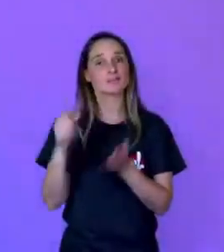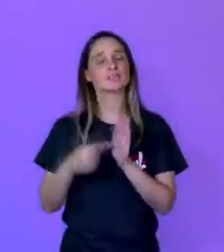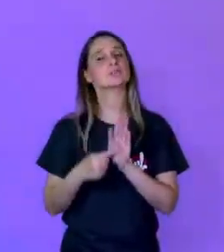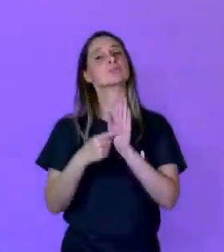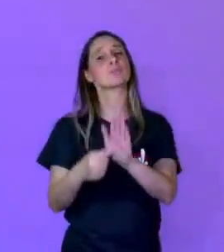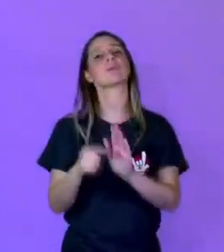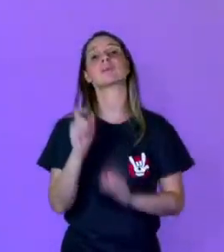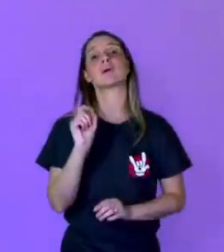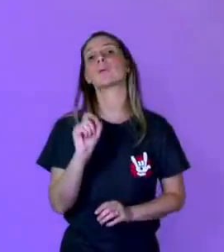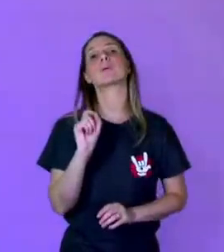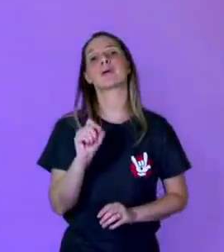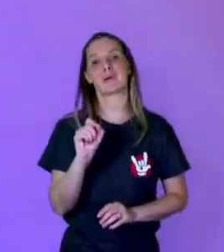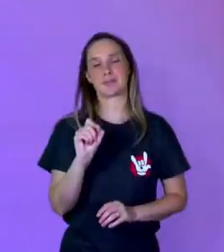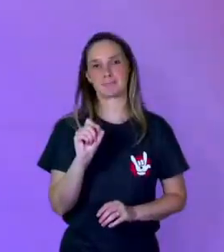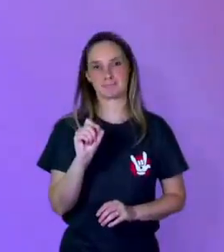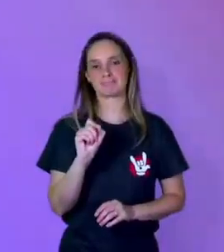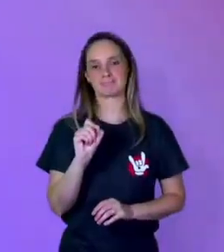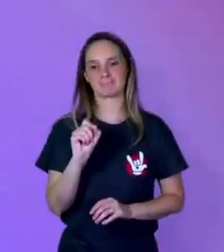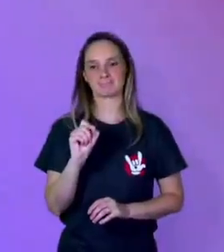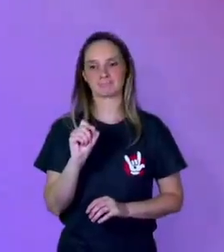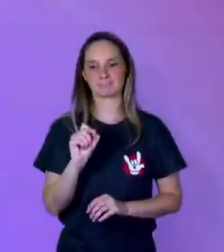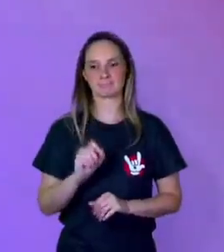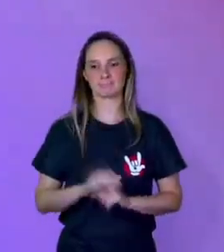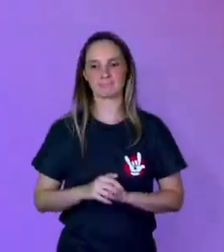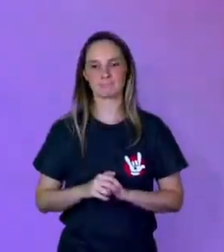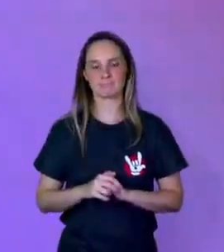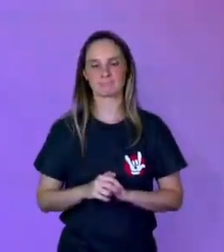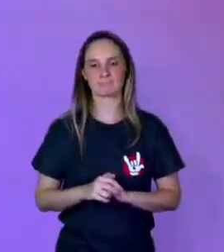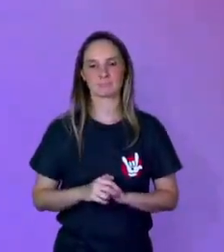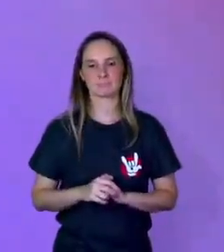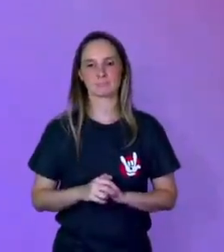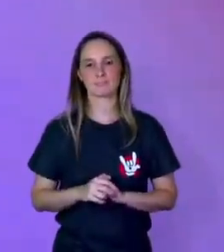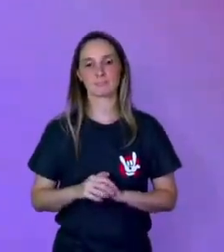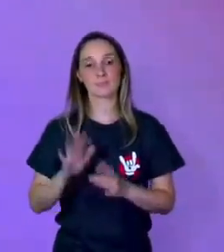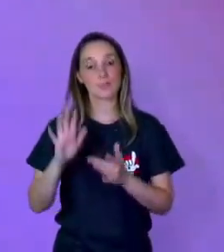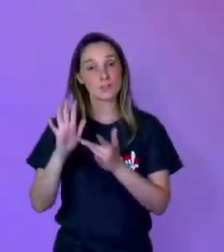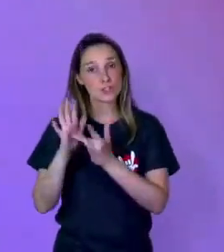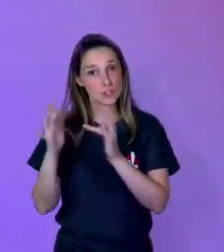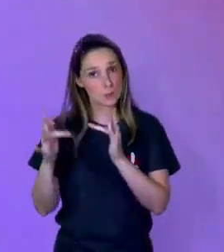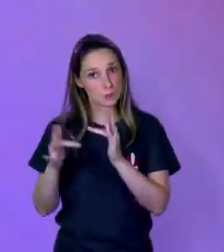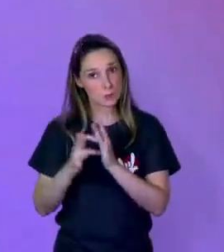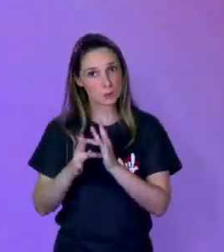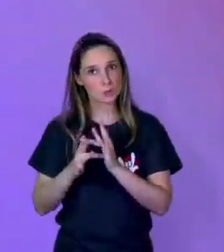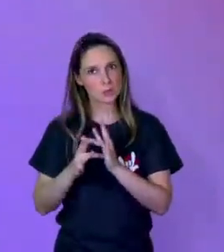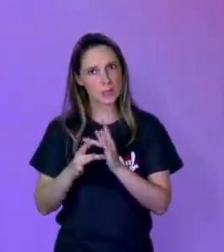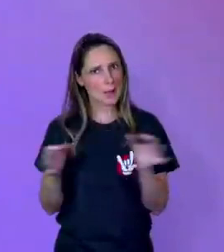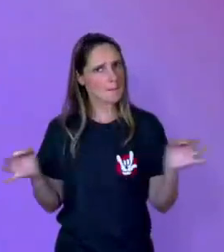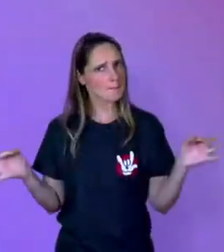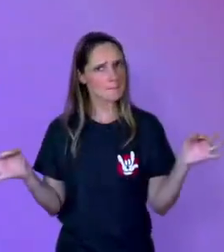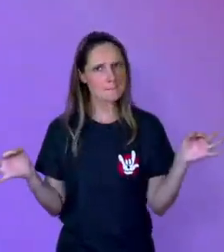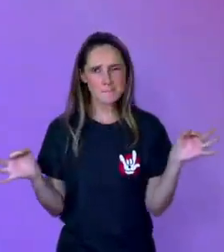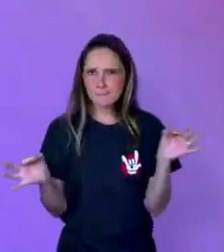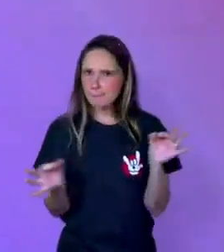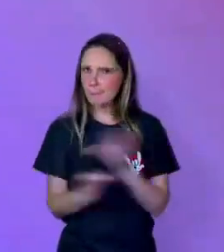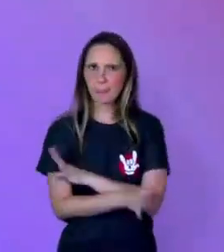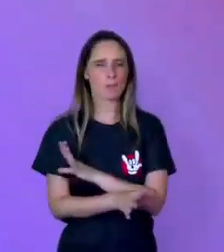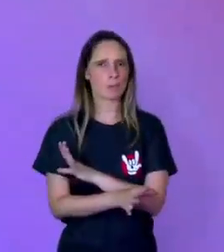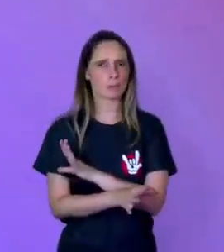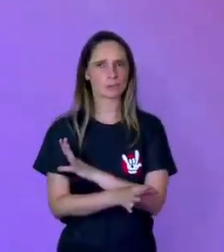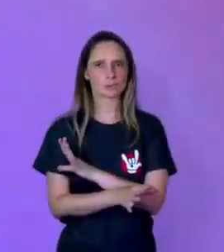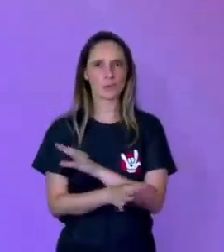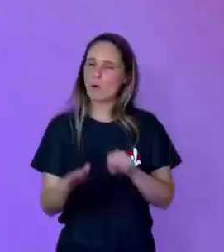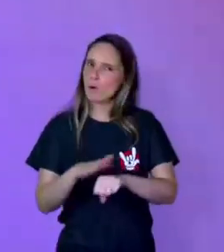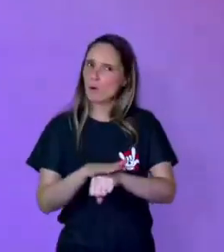capítulo do livro de Atos, ele começa com Jesus pronto a entregar as suas últimas palavras